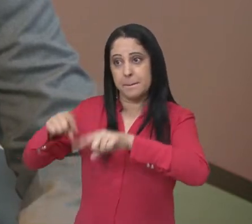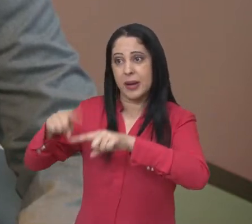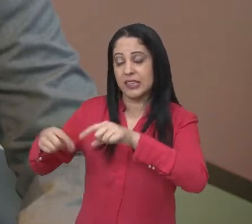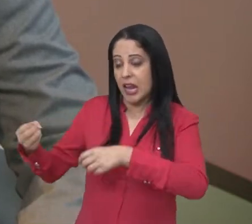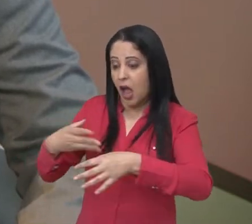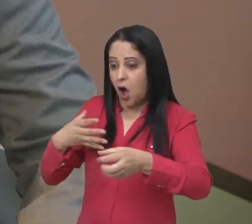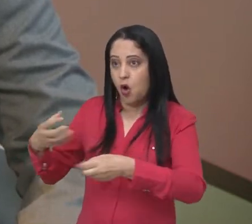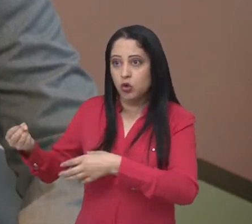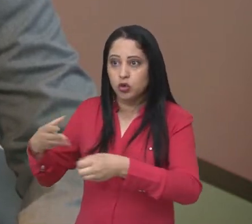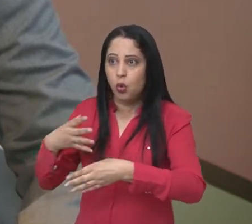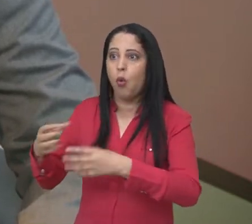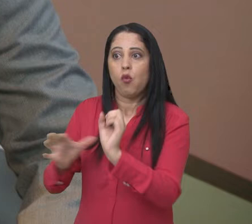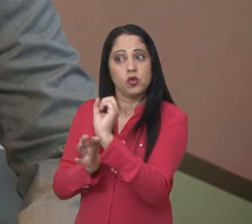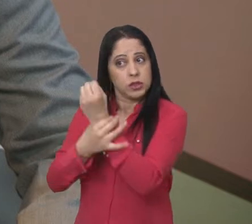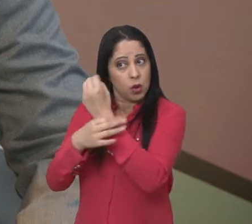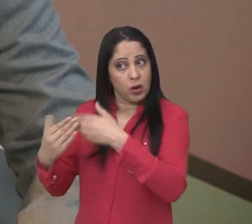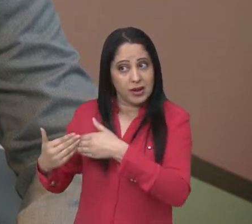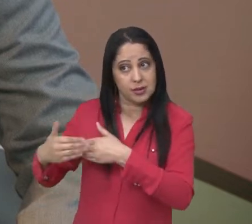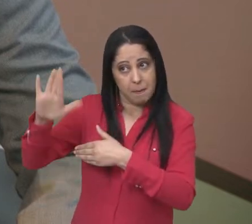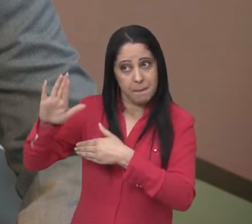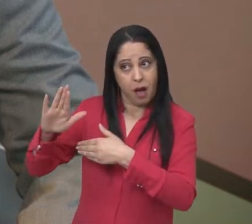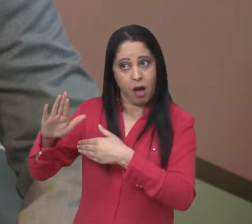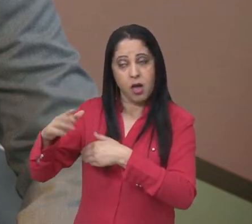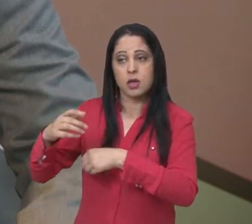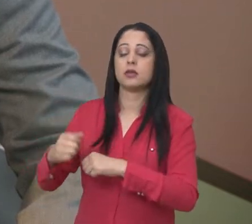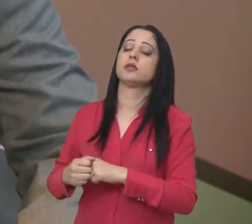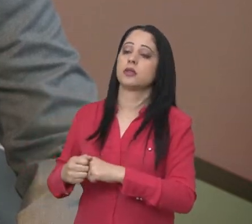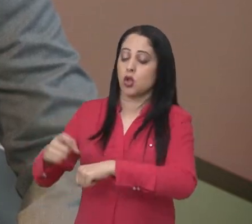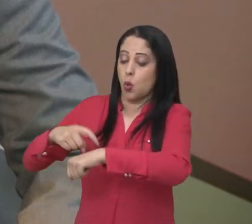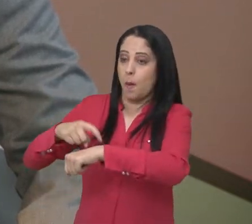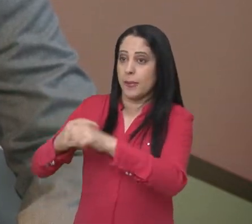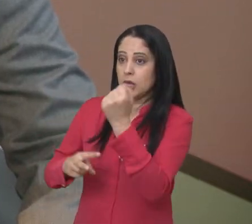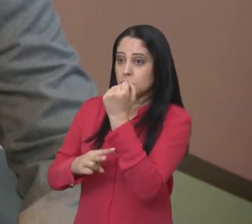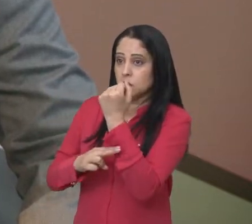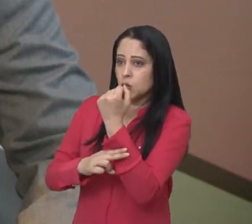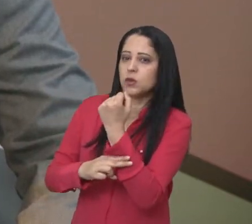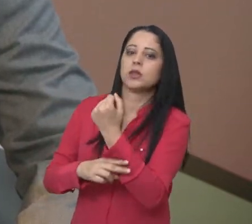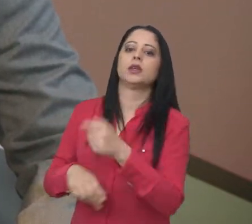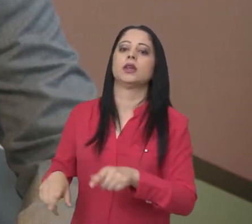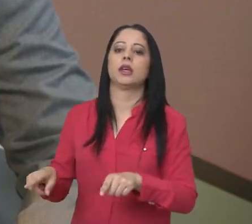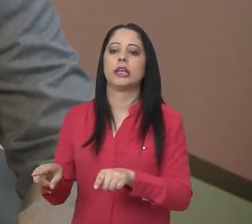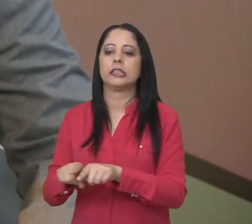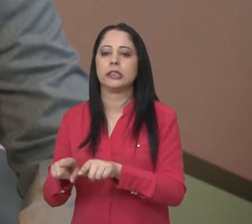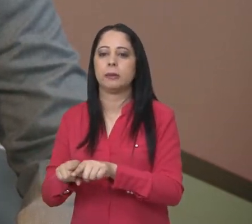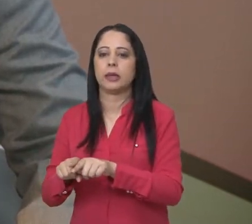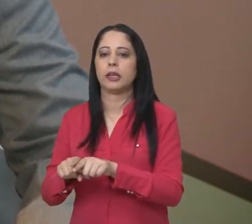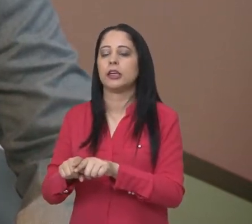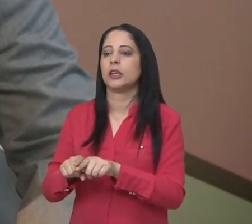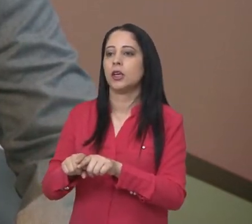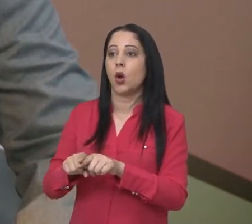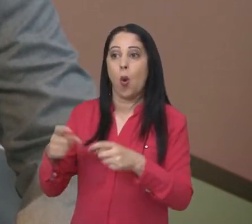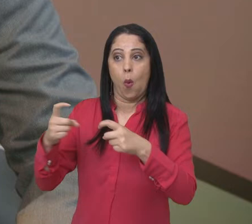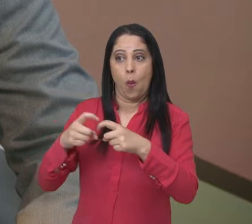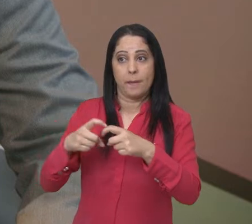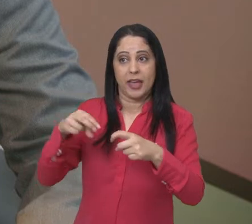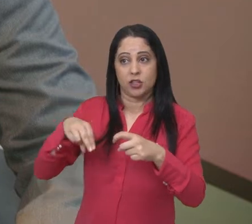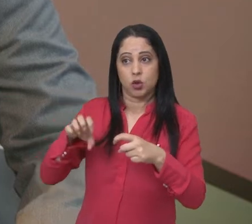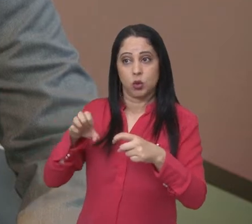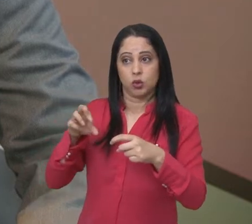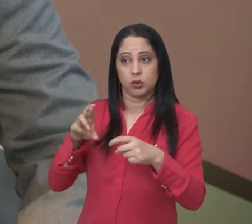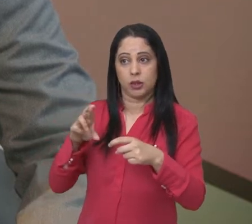que aumentam muito a segurança das cirurgias de coluna, né? A monitorização intraoperatória, né? Que é um neurologista que